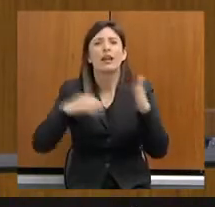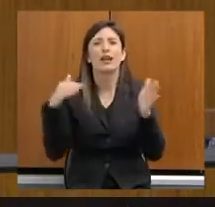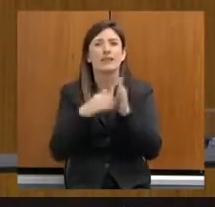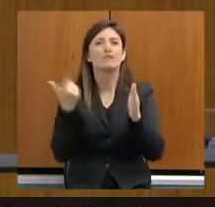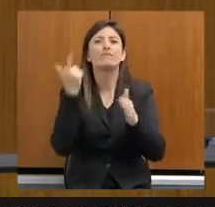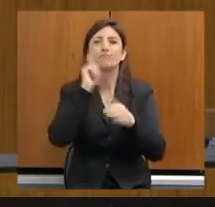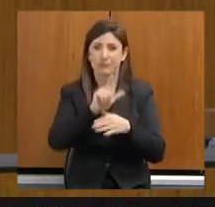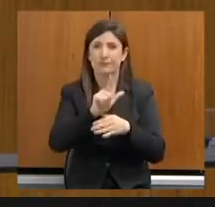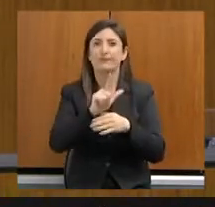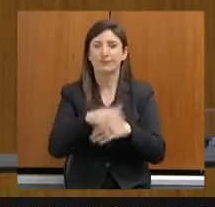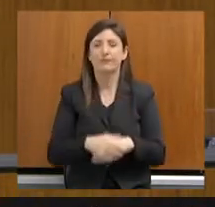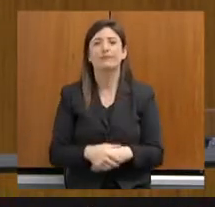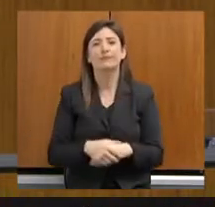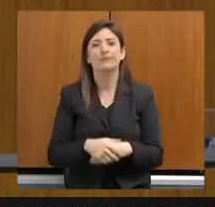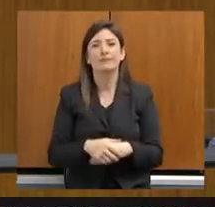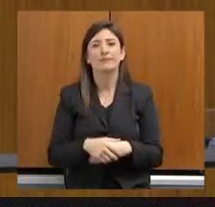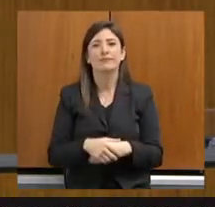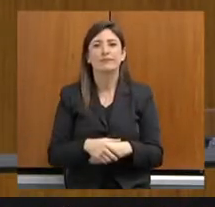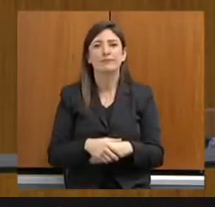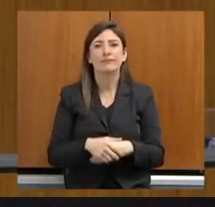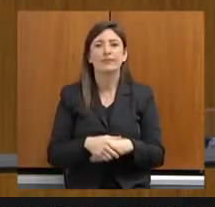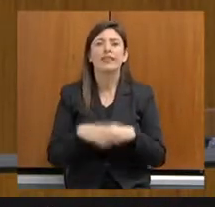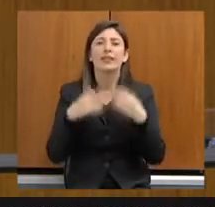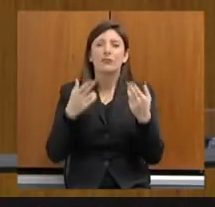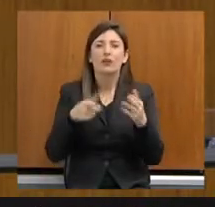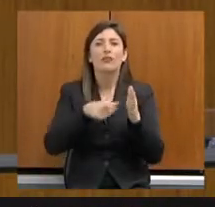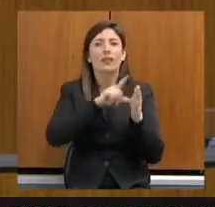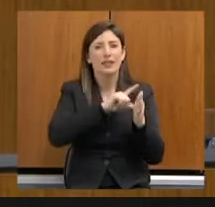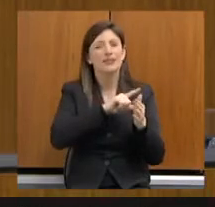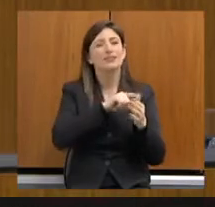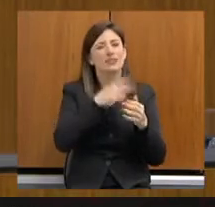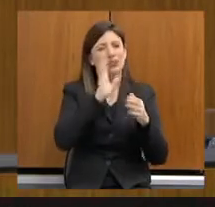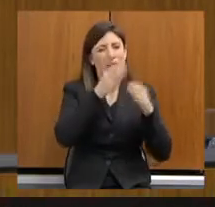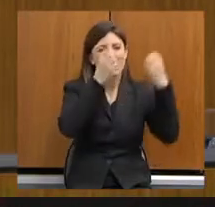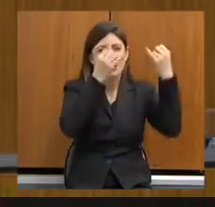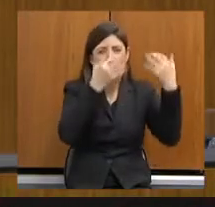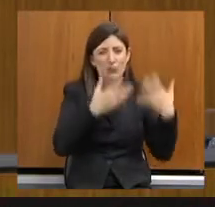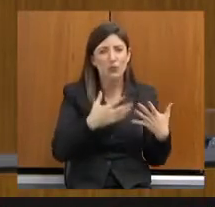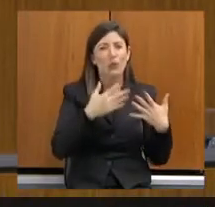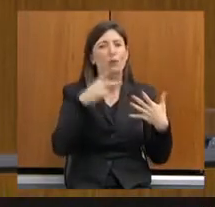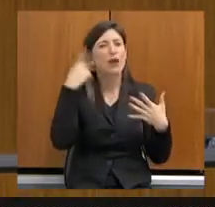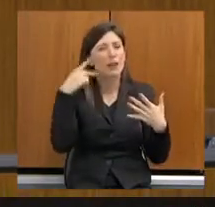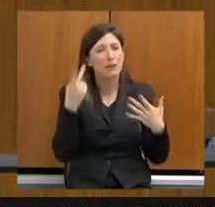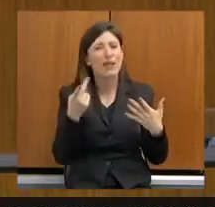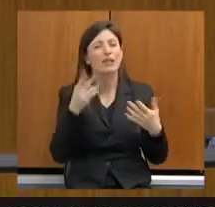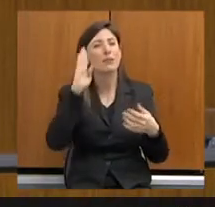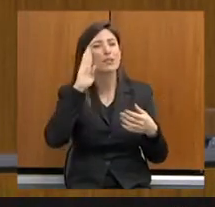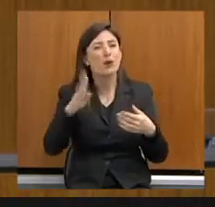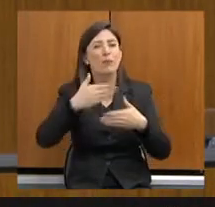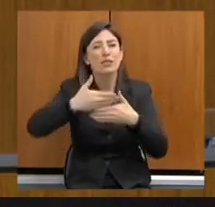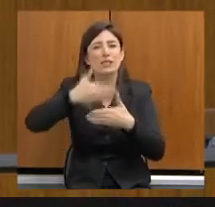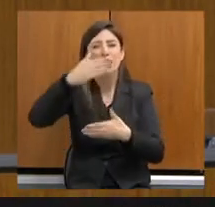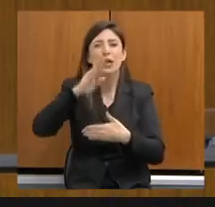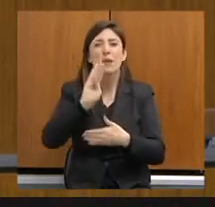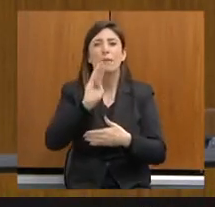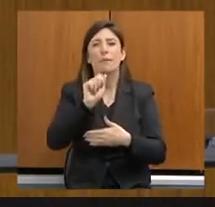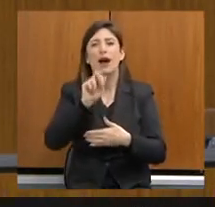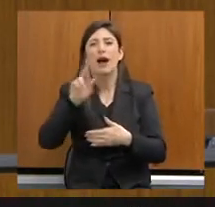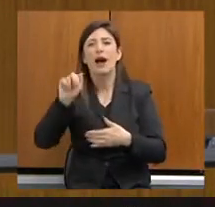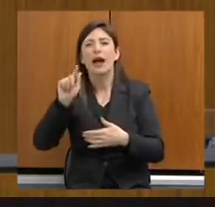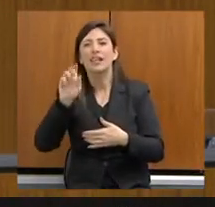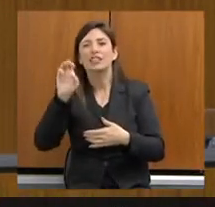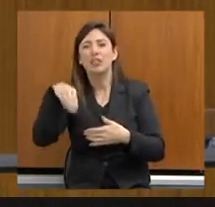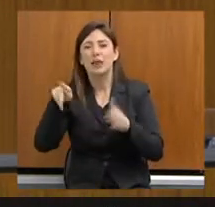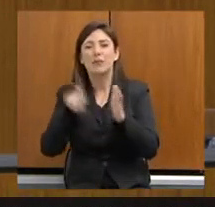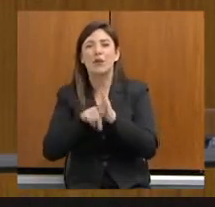é afinal de contas como aqui bem colocou a questão do barramento principalmente o barramento as barragens para a irrigação não